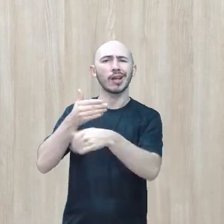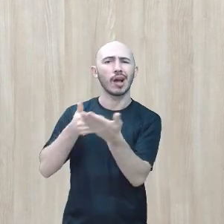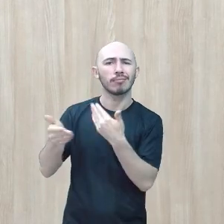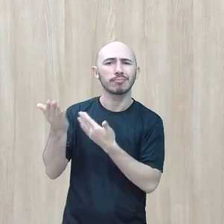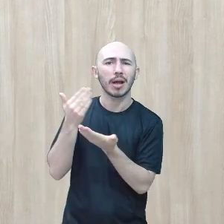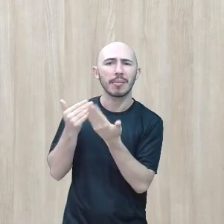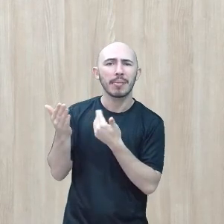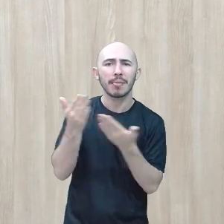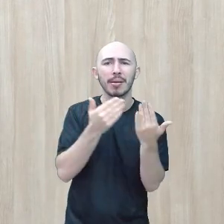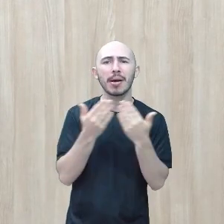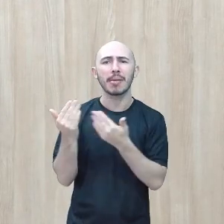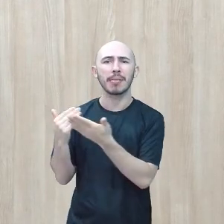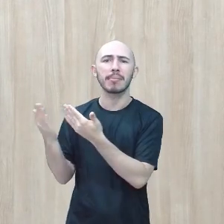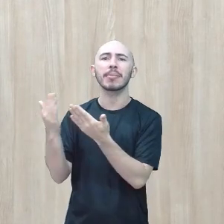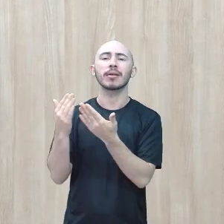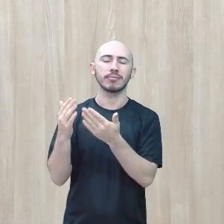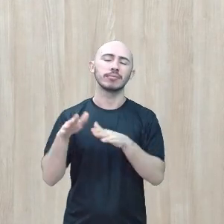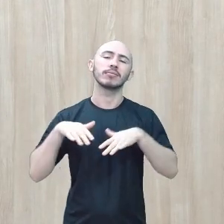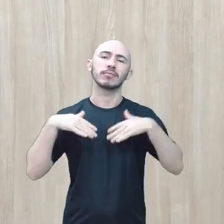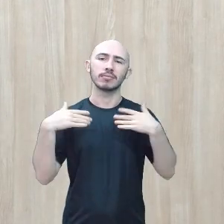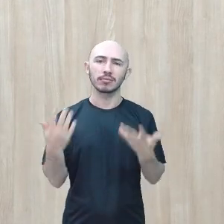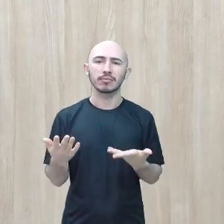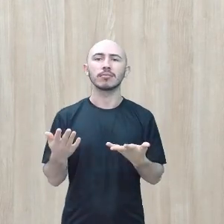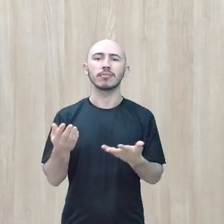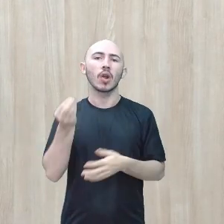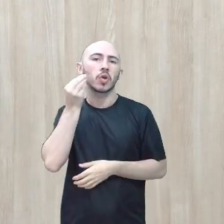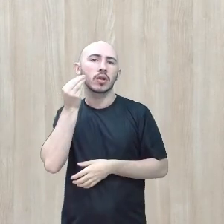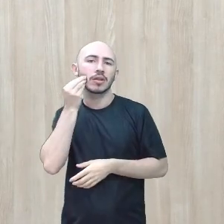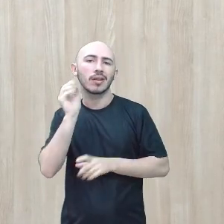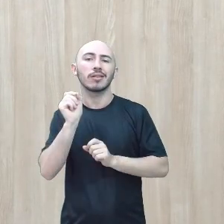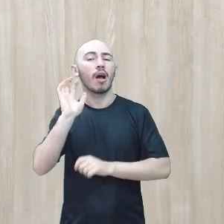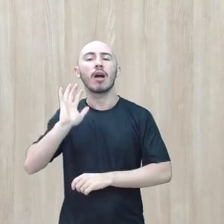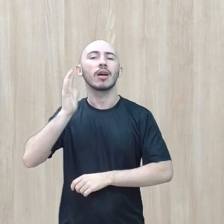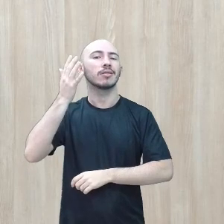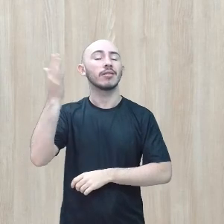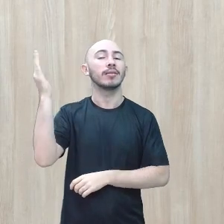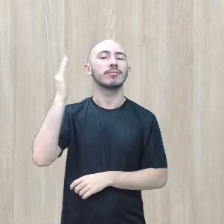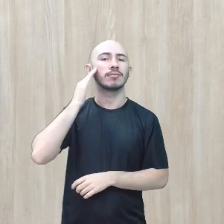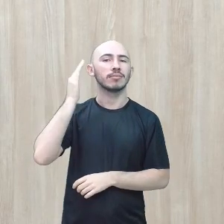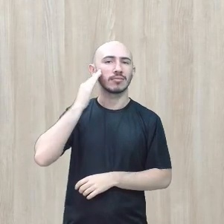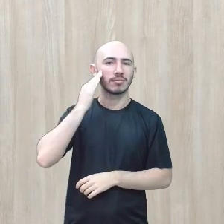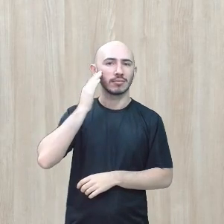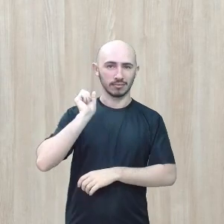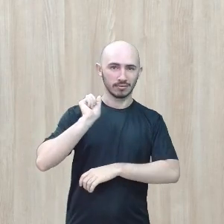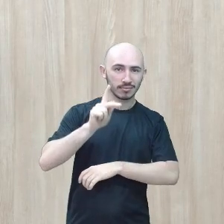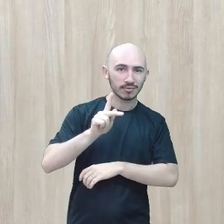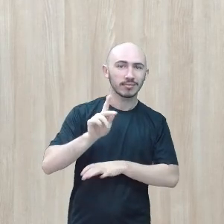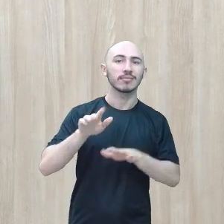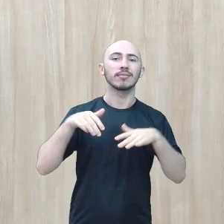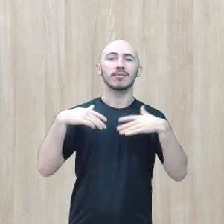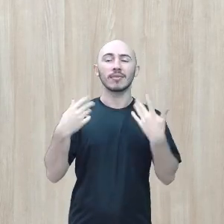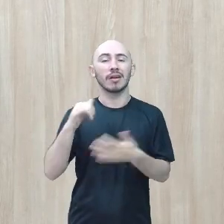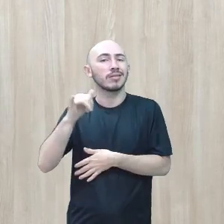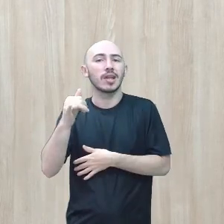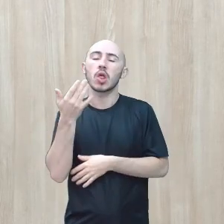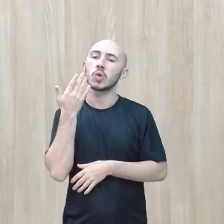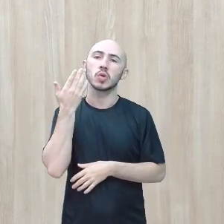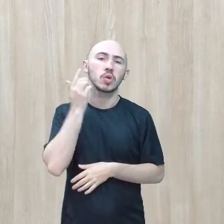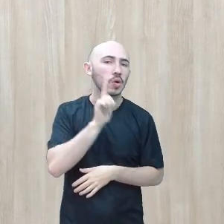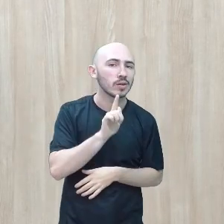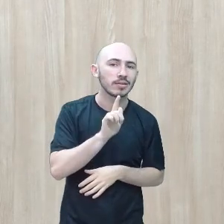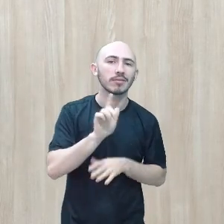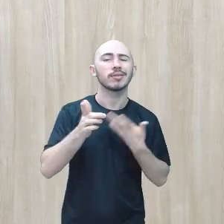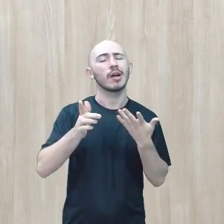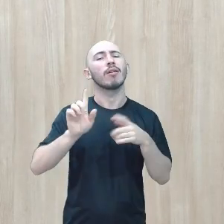professor, discute e tenta solucionar essa dúvida. Tranquilo? Se não conseguiu,